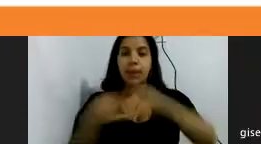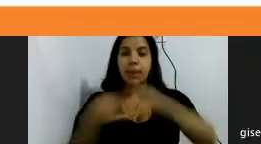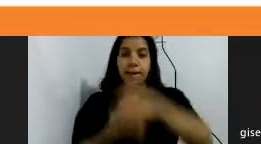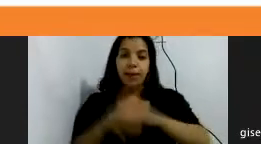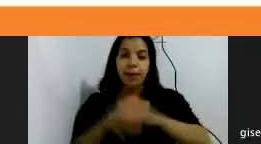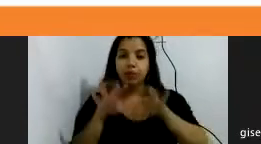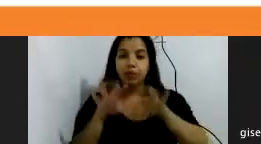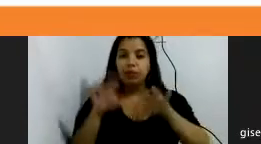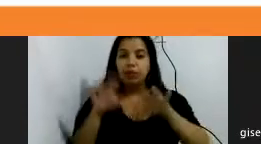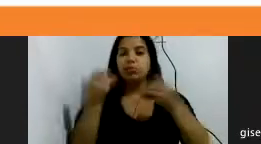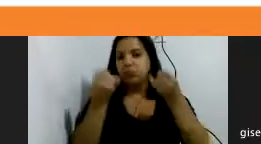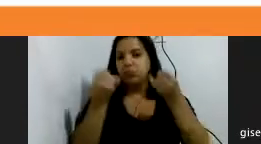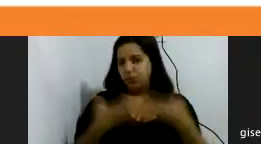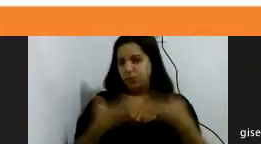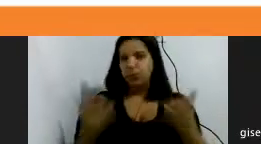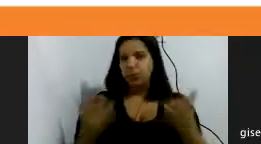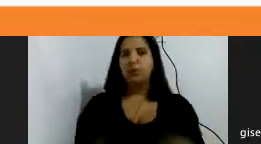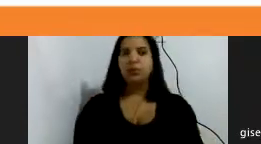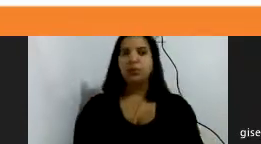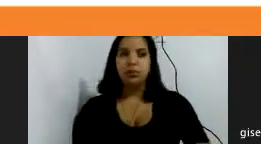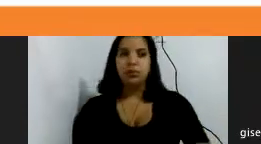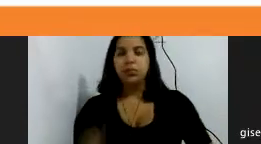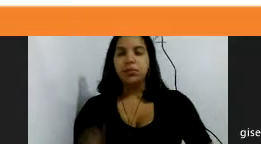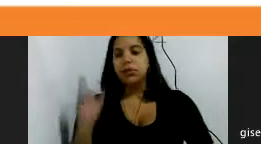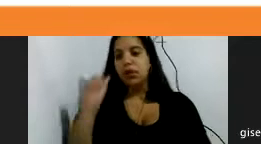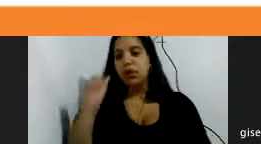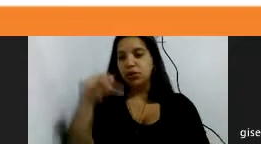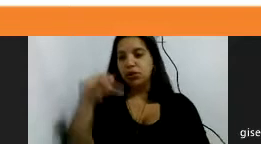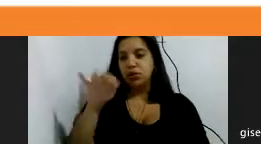que a gente acabou de descrever.